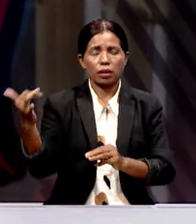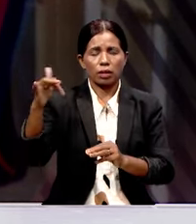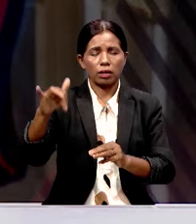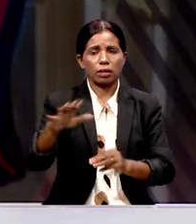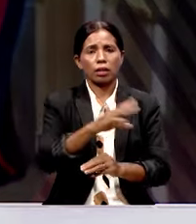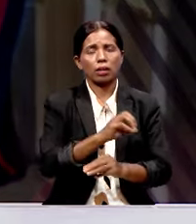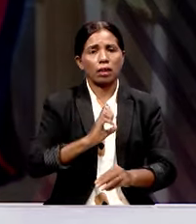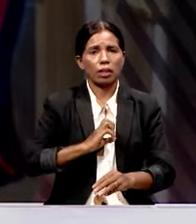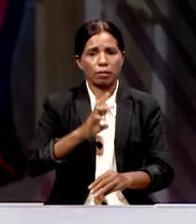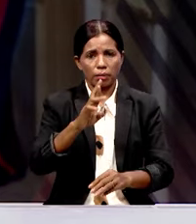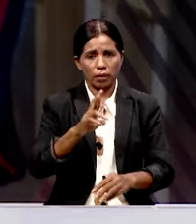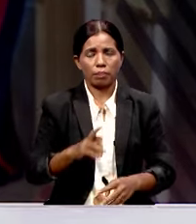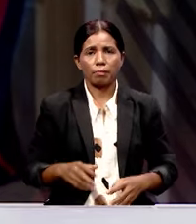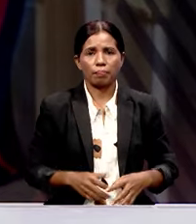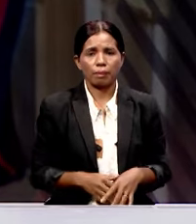fatuqueiro Hermera.